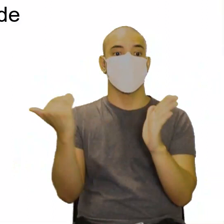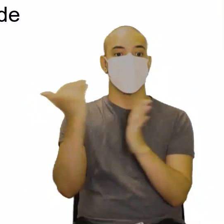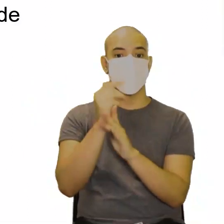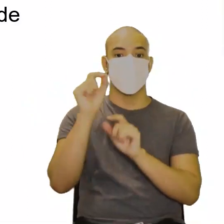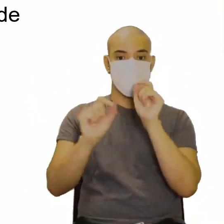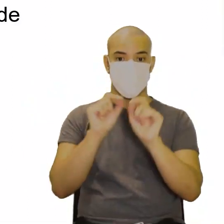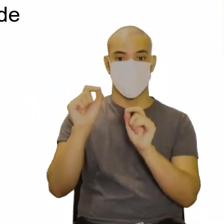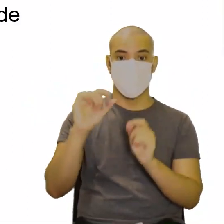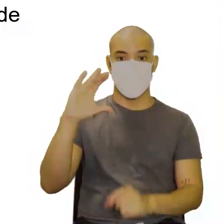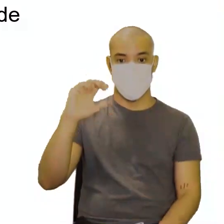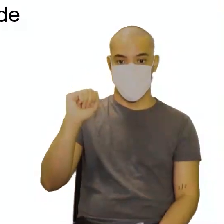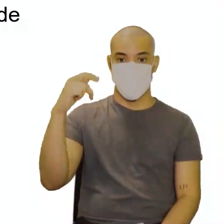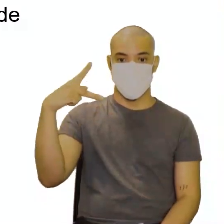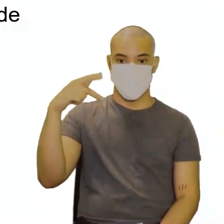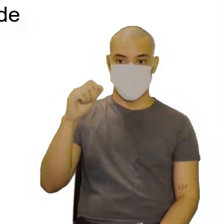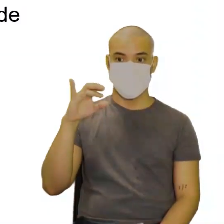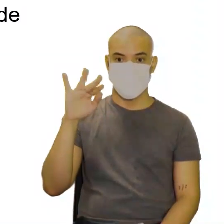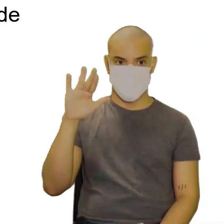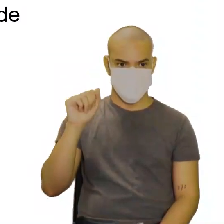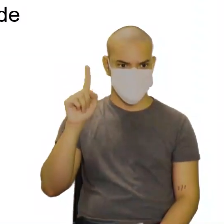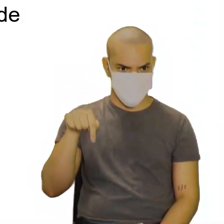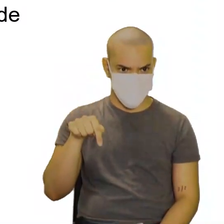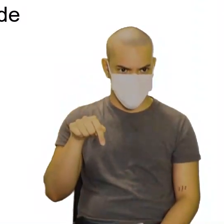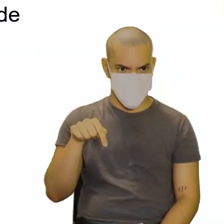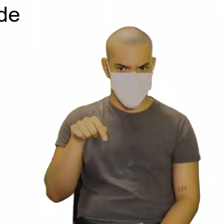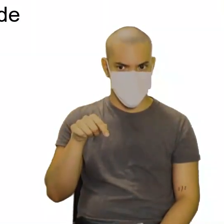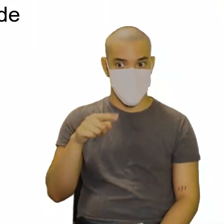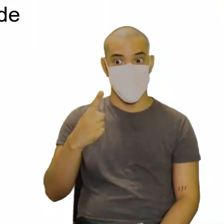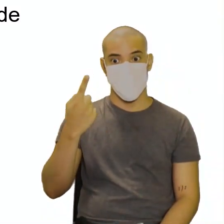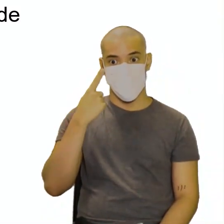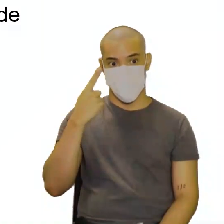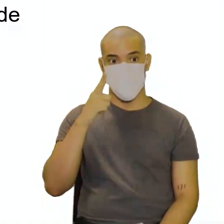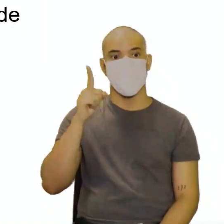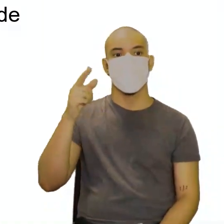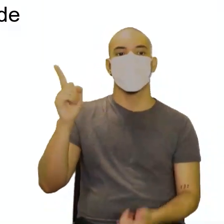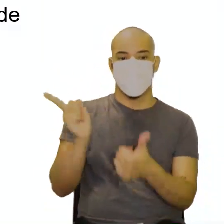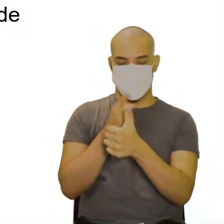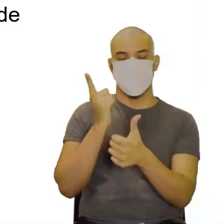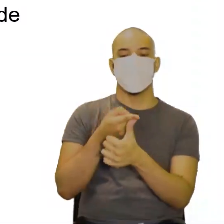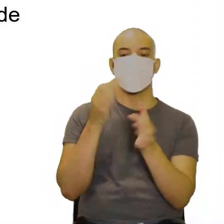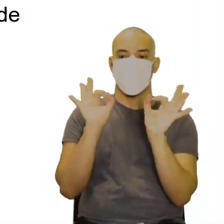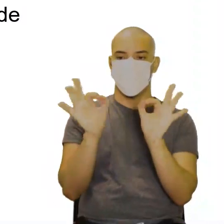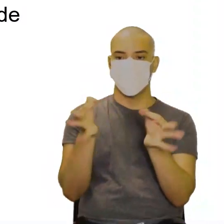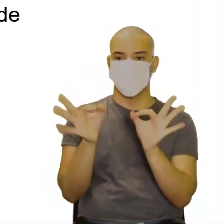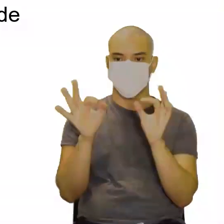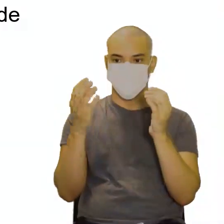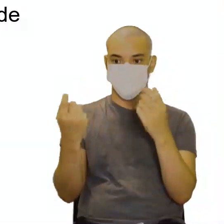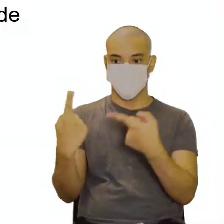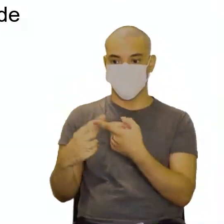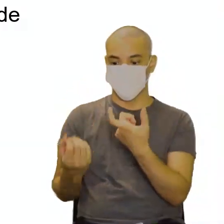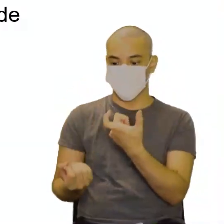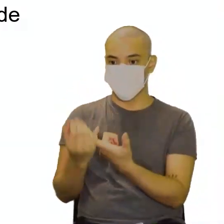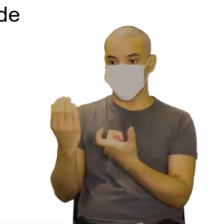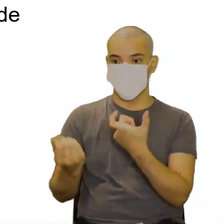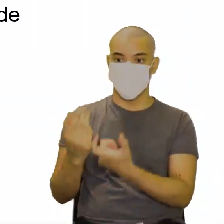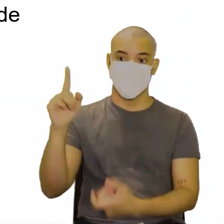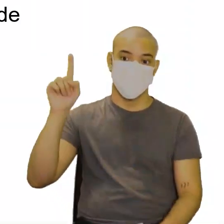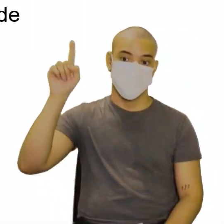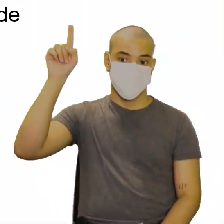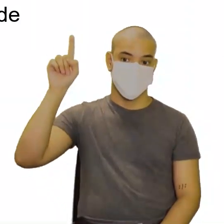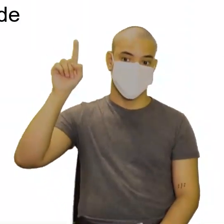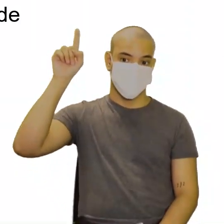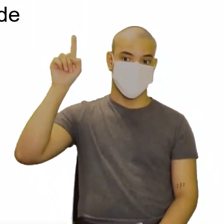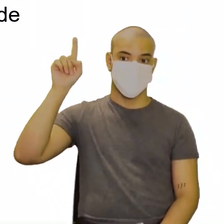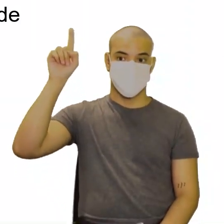a sua capacitância. Pessoal, olha só. Vamos ver, é correto, porque olha aqui a nossa fórmula